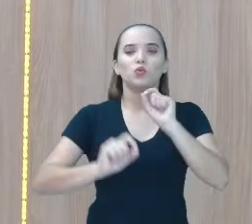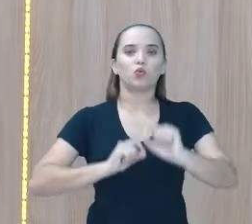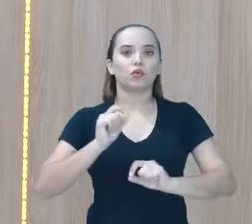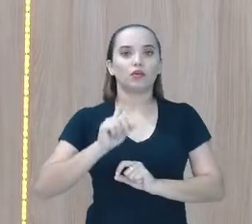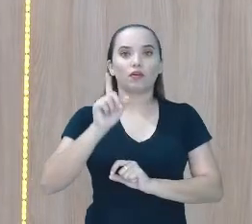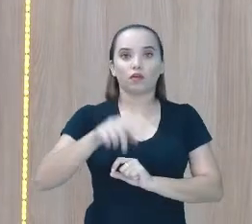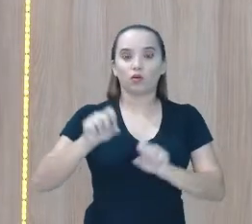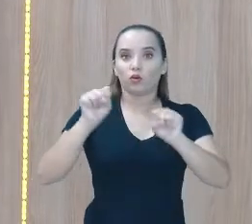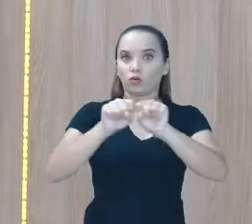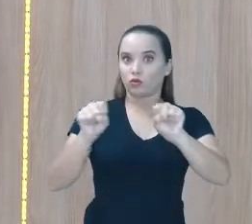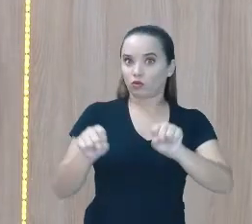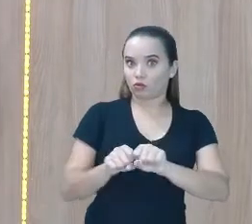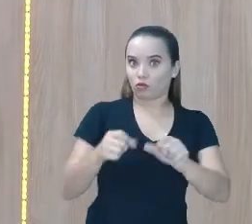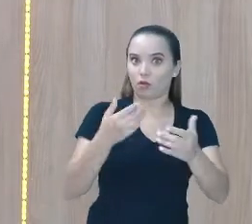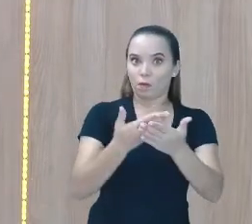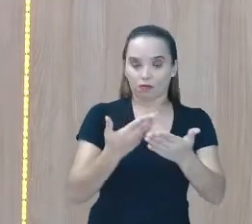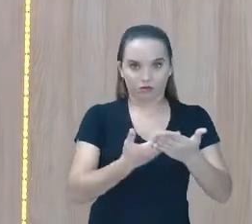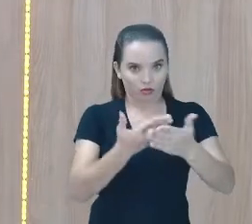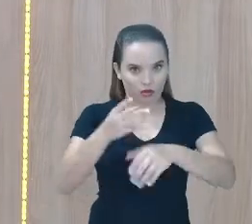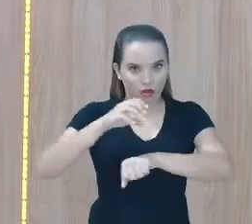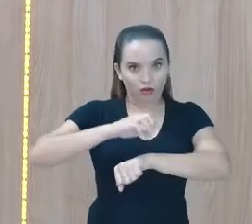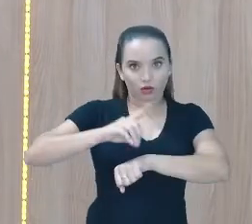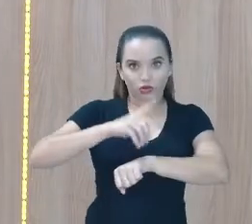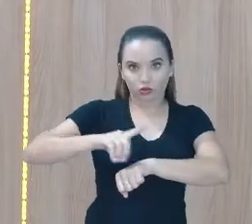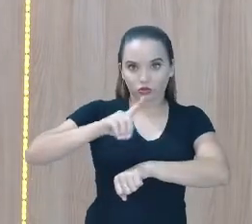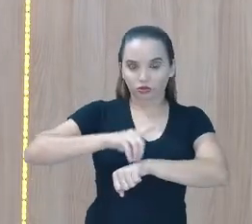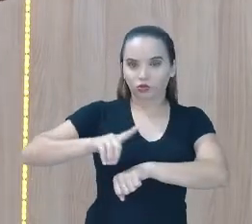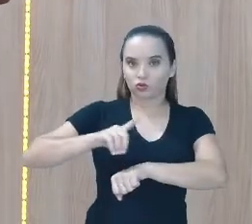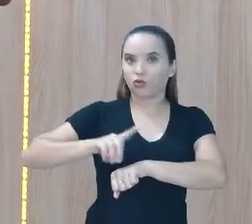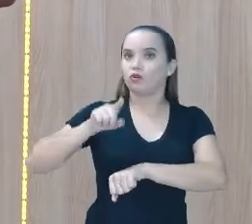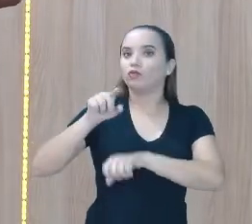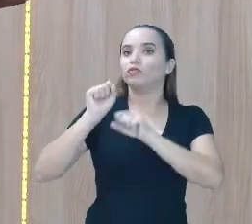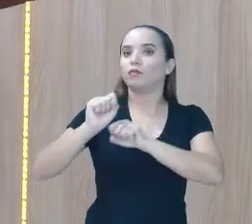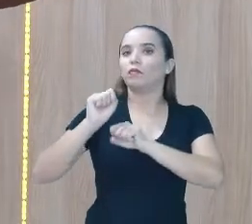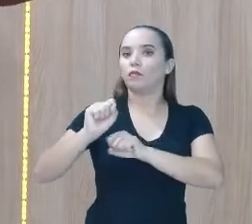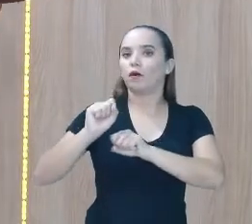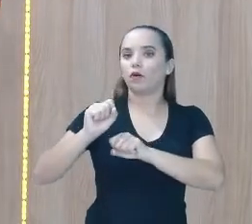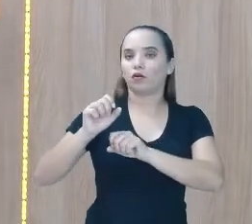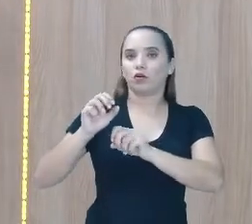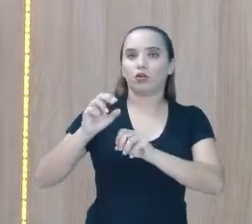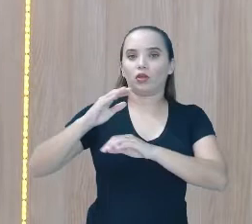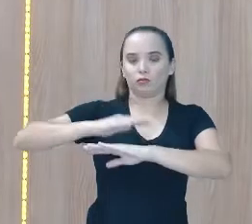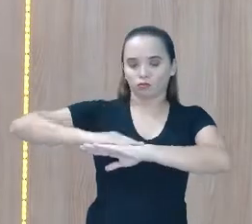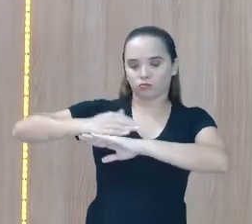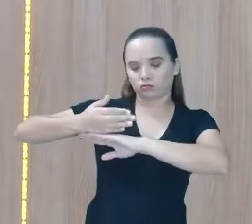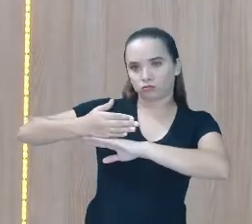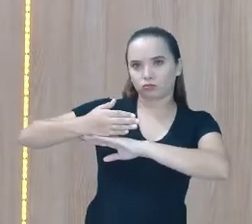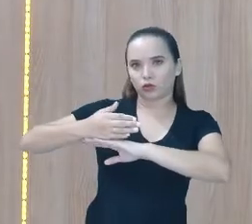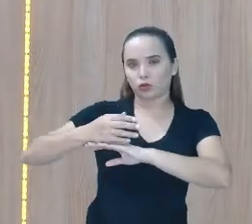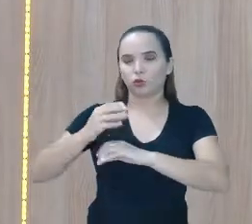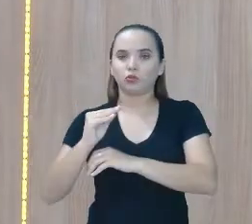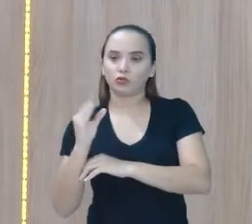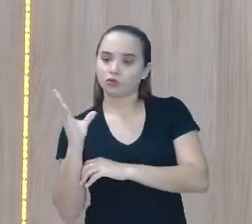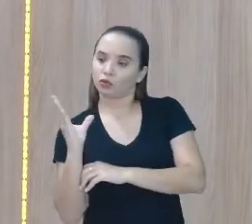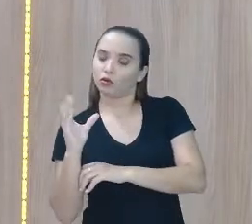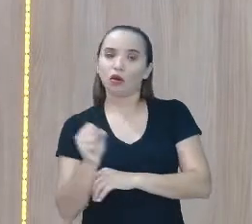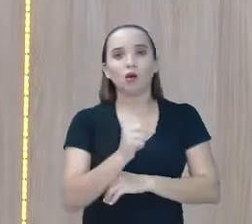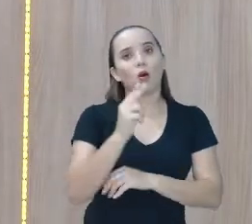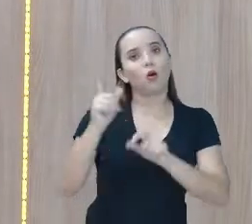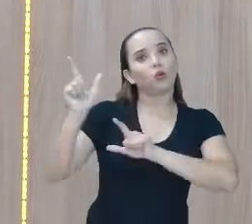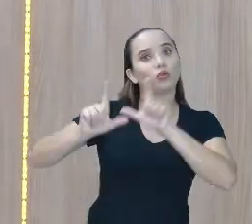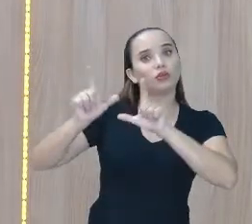nosso sistema de aula é um sistema de aula digital, onde você pode assistir pelo computador, pelo celular certo? Ou